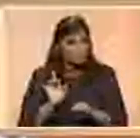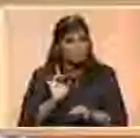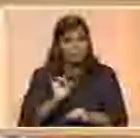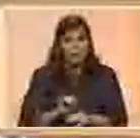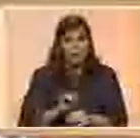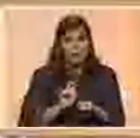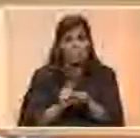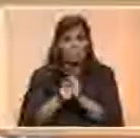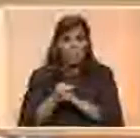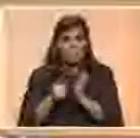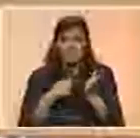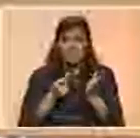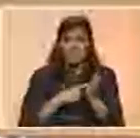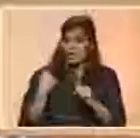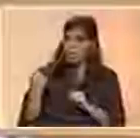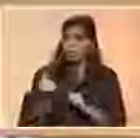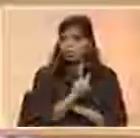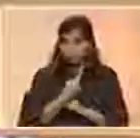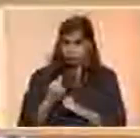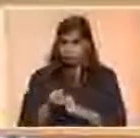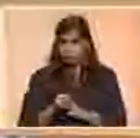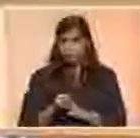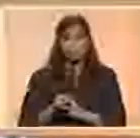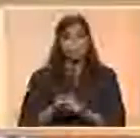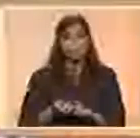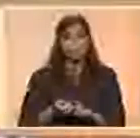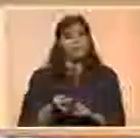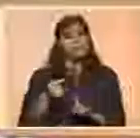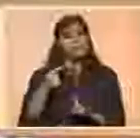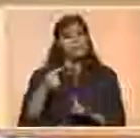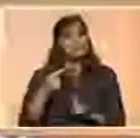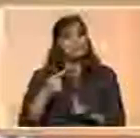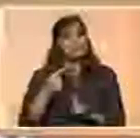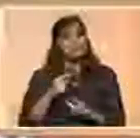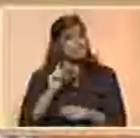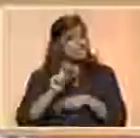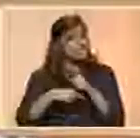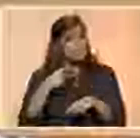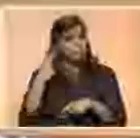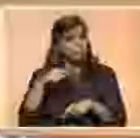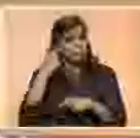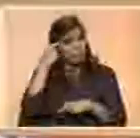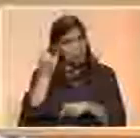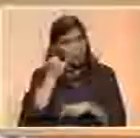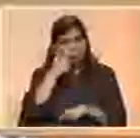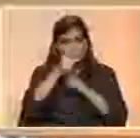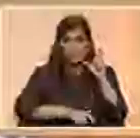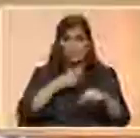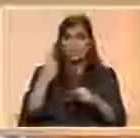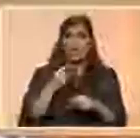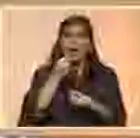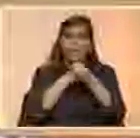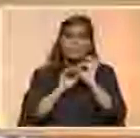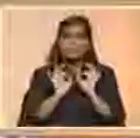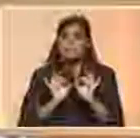bem adaptada às necessidades de cada um. Temos sempre a indicação de que muito provavelmente são indivíduos que têm uma alimentação extremamente cuidada